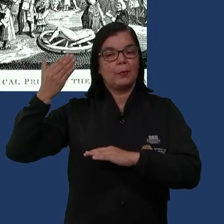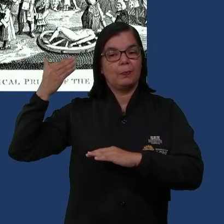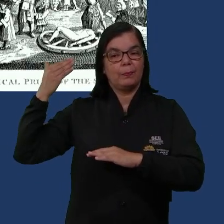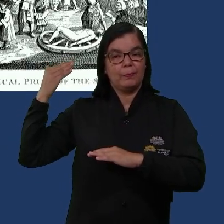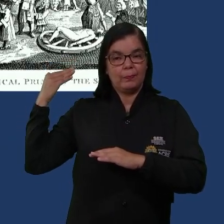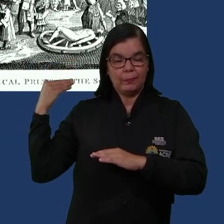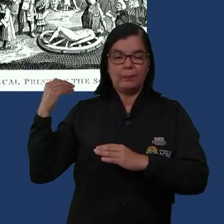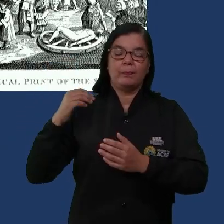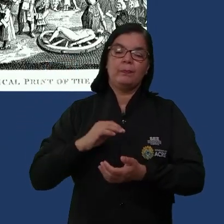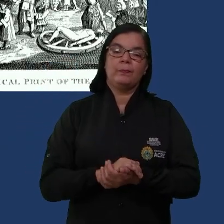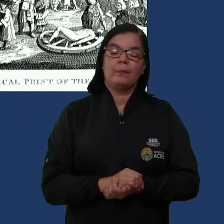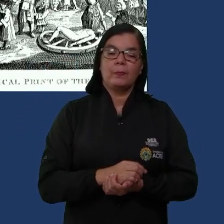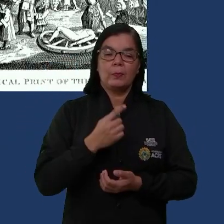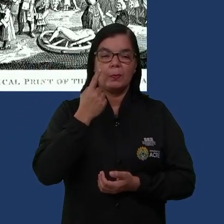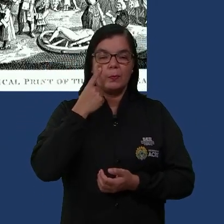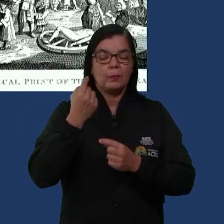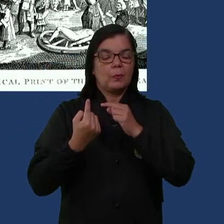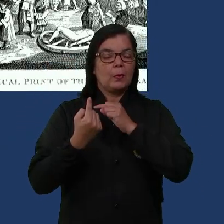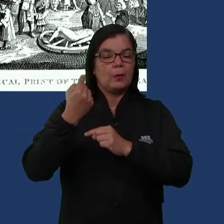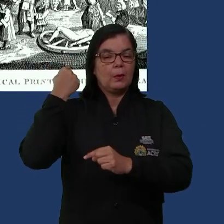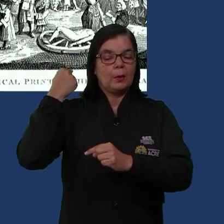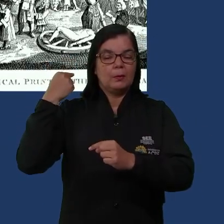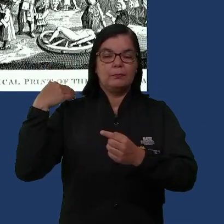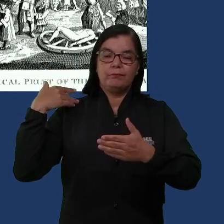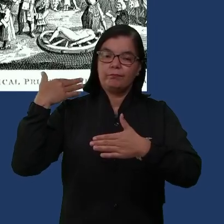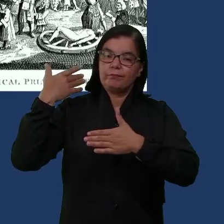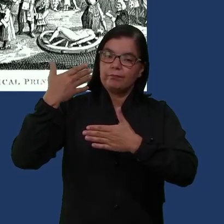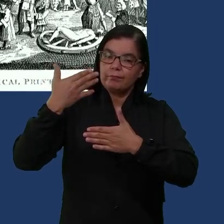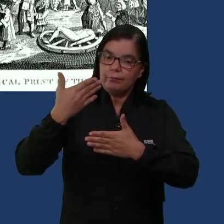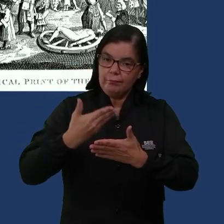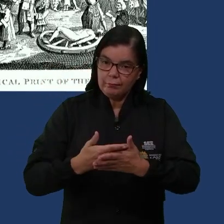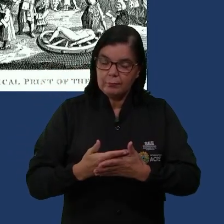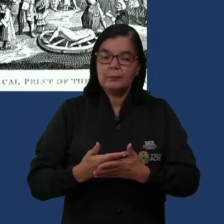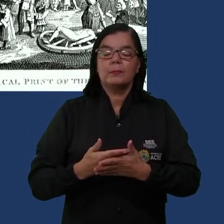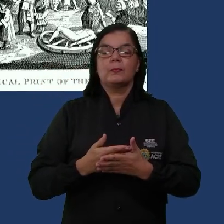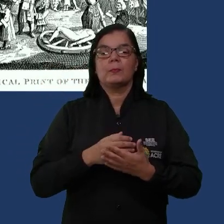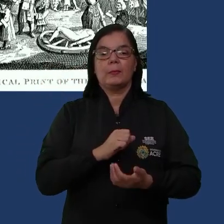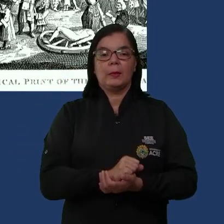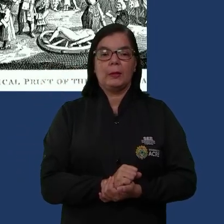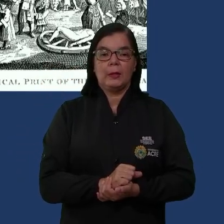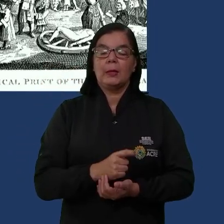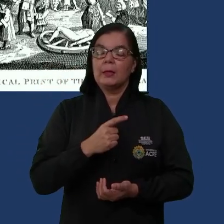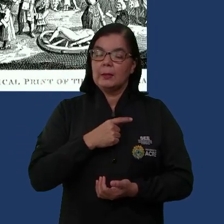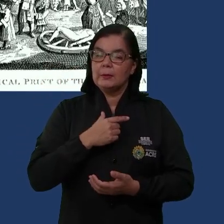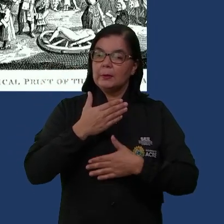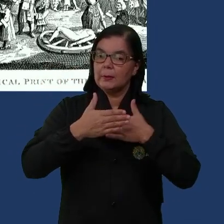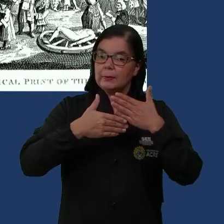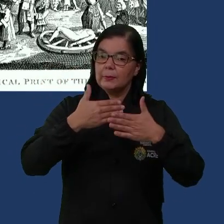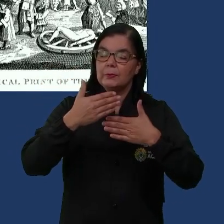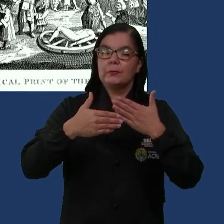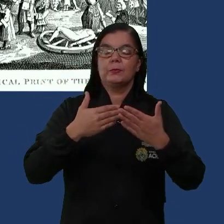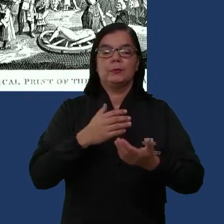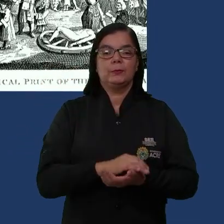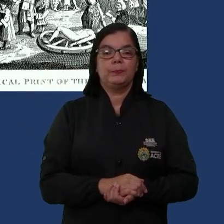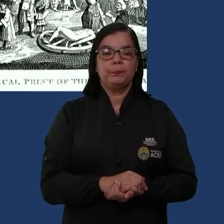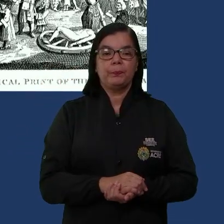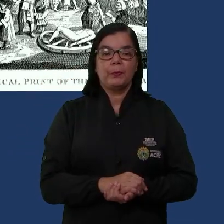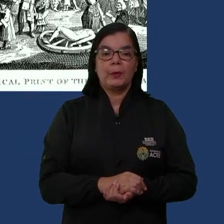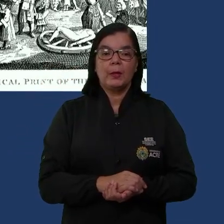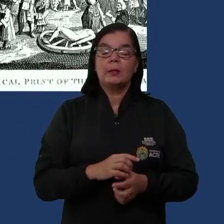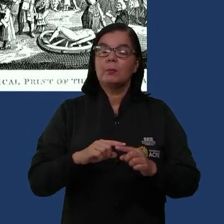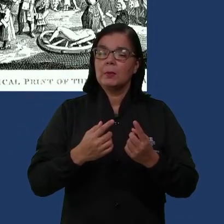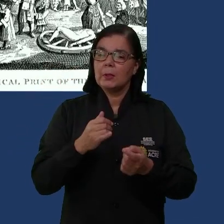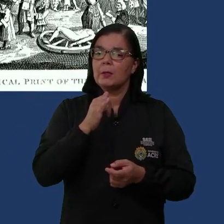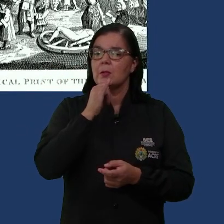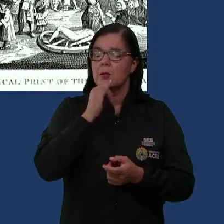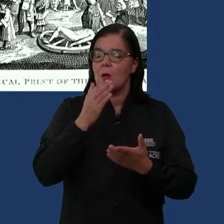na nossa aula, a gente foi lá no passado e trouxe até aqui essa evolução ao longo do tempo. A